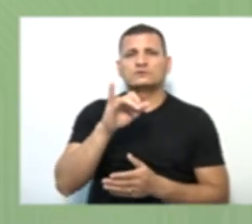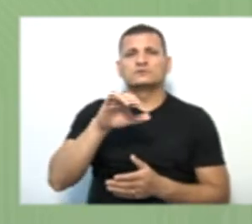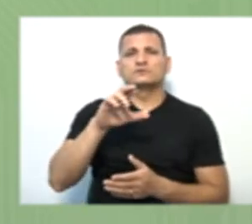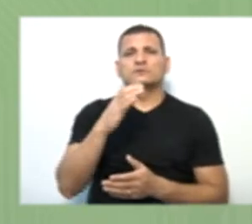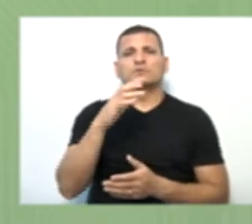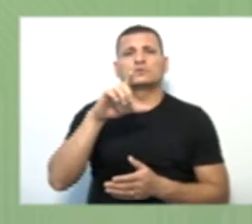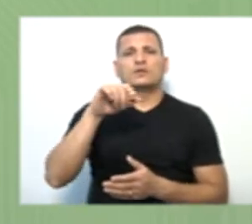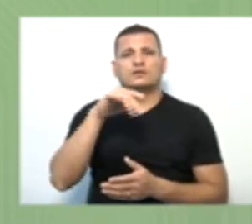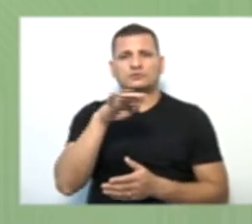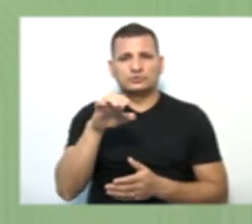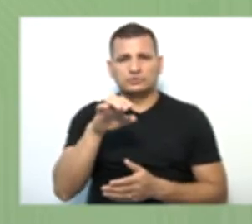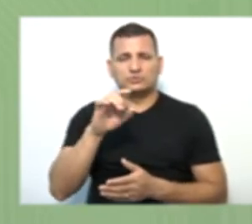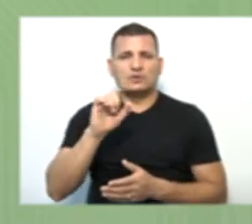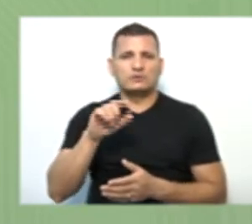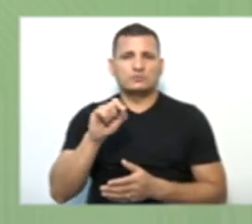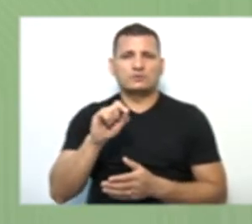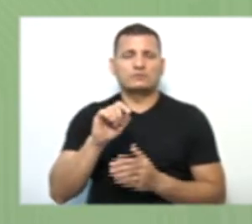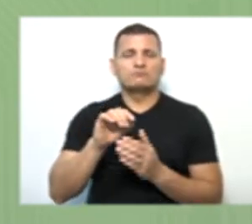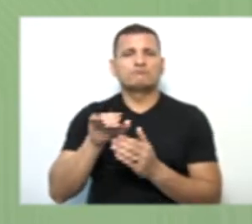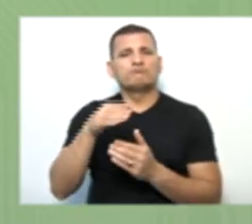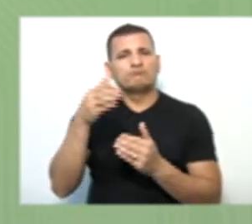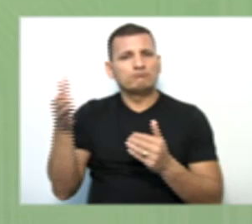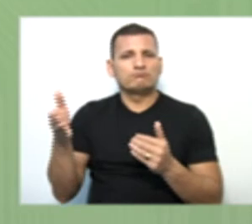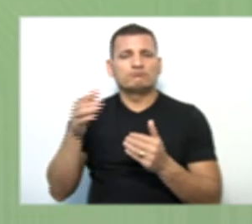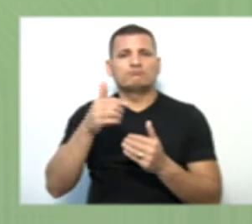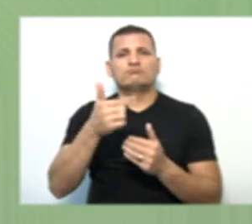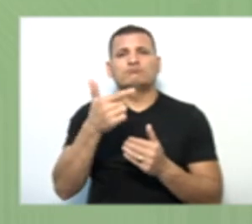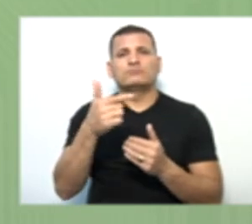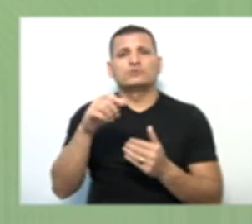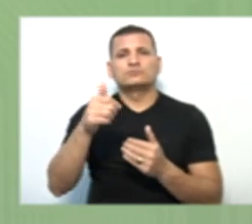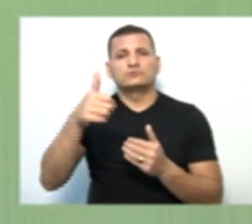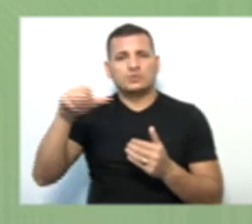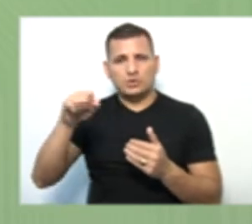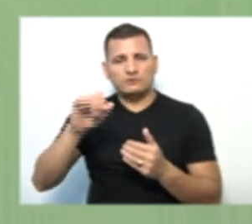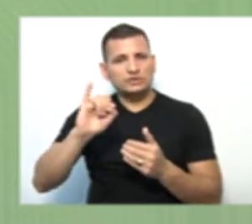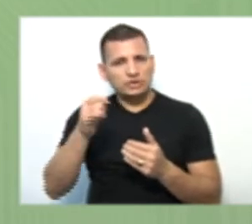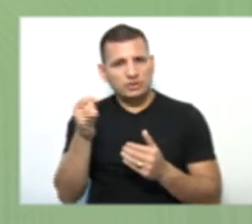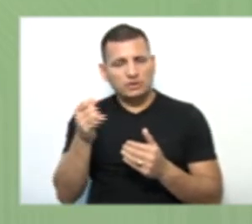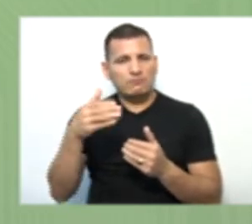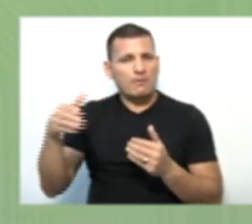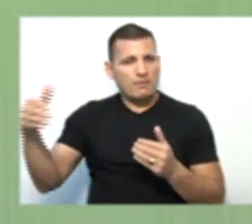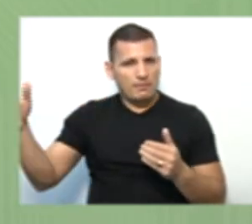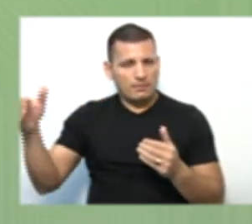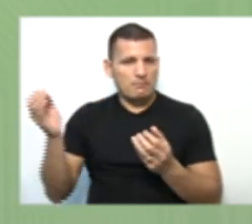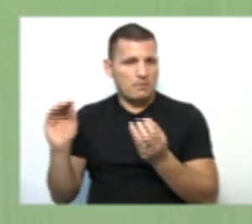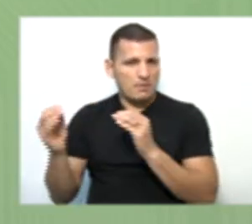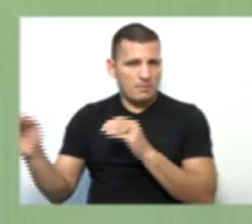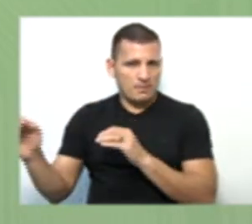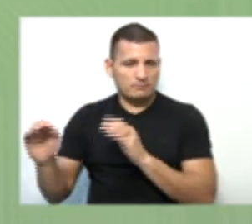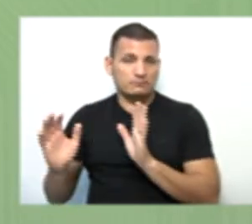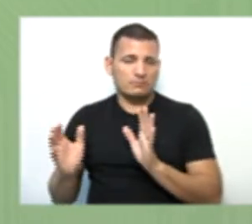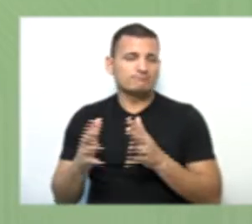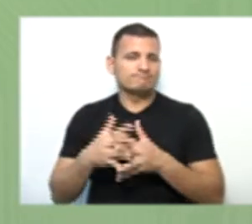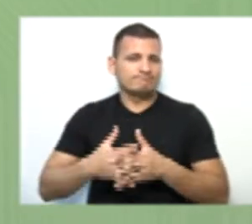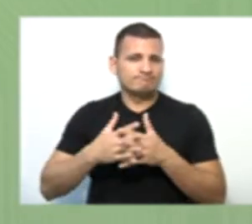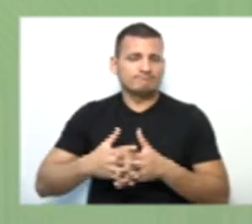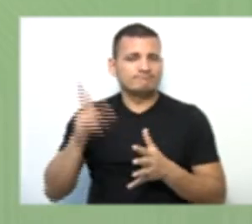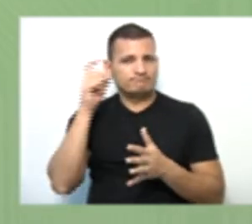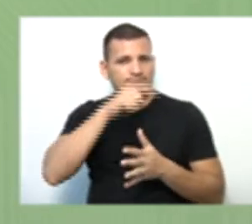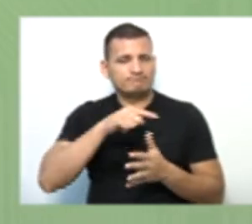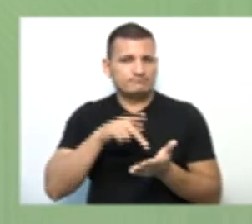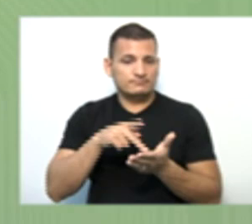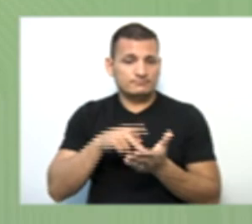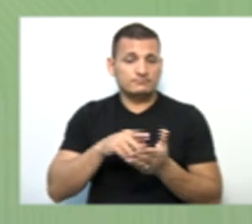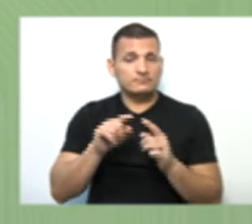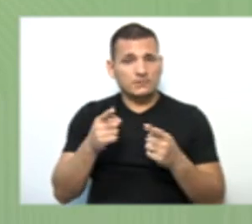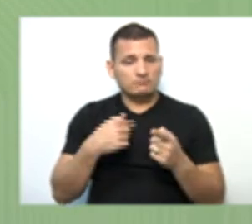partir de janeiro de 2019. Ok, professor, é um pouquinho complicado. Realmente é um pouquinho complicado, mas eu